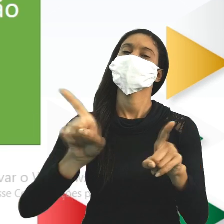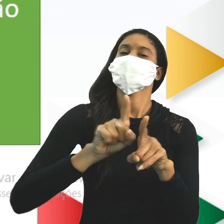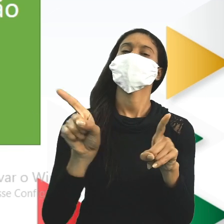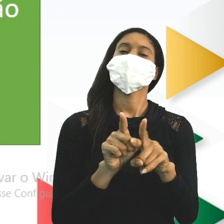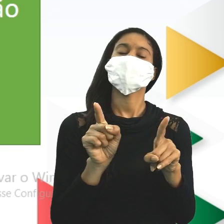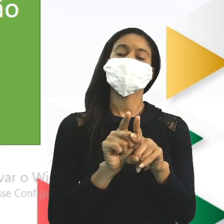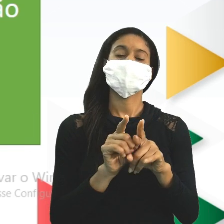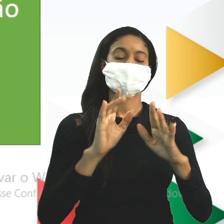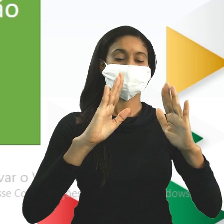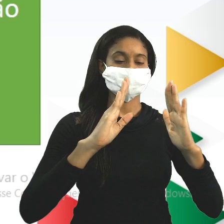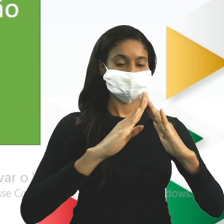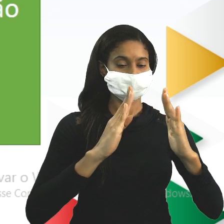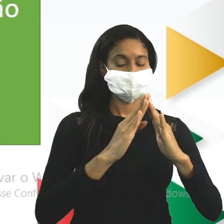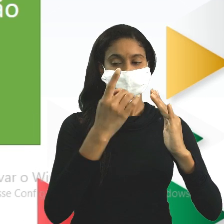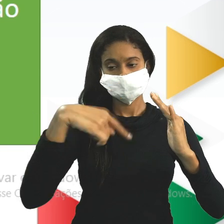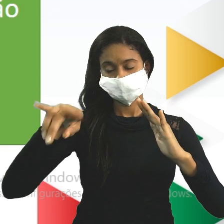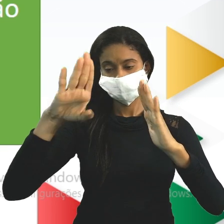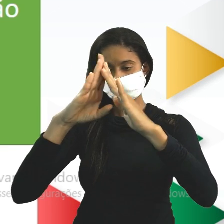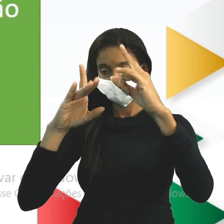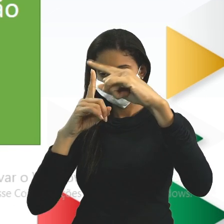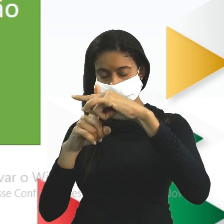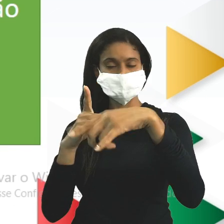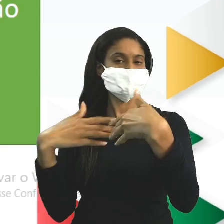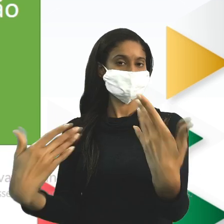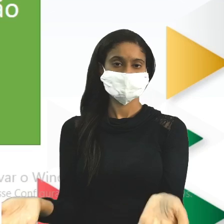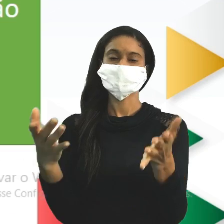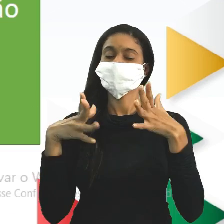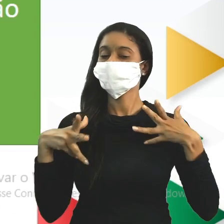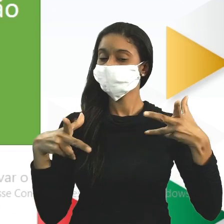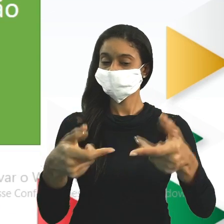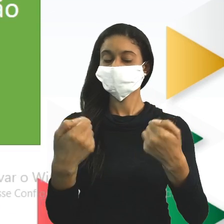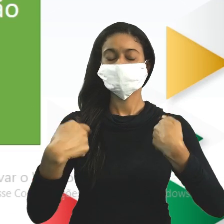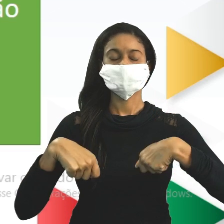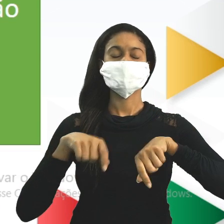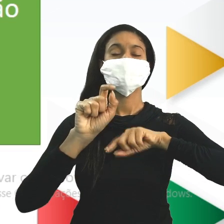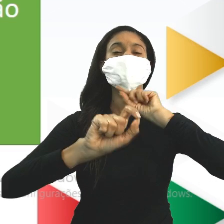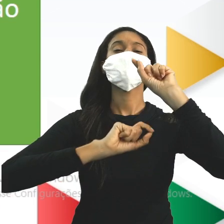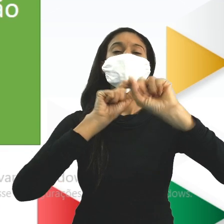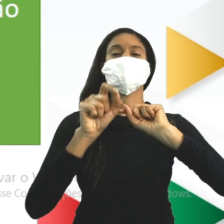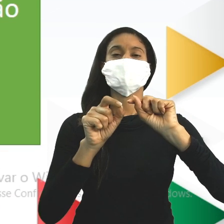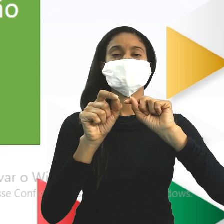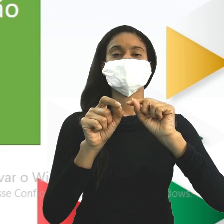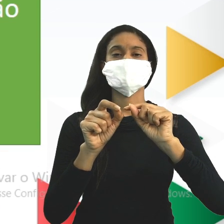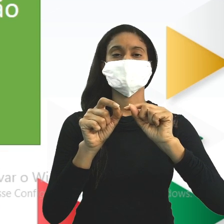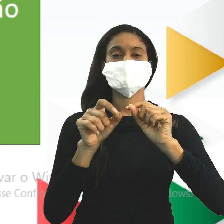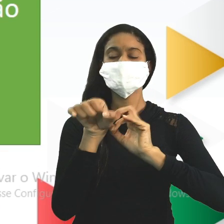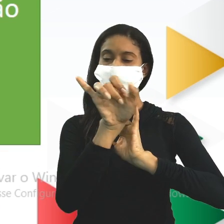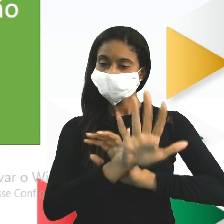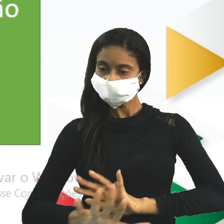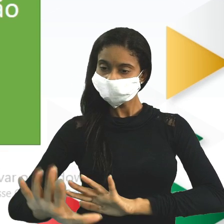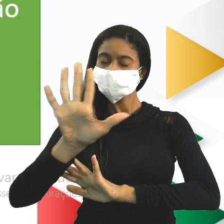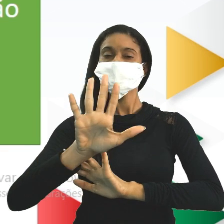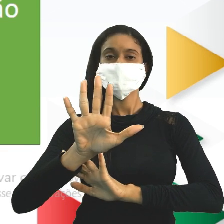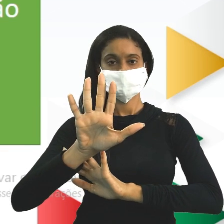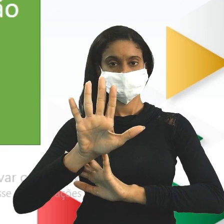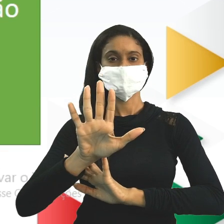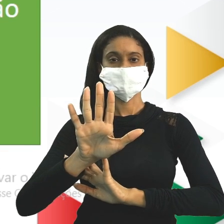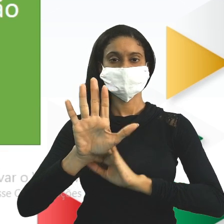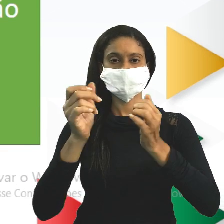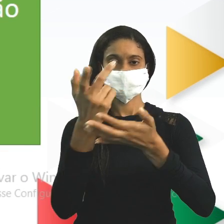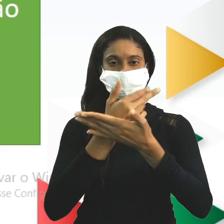a igreja. Então, tudo a gente vai precisar de uma representação gráfica, ou